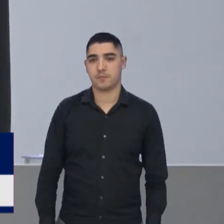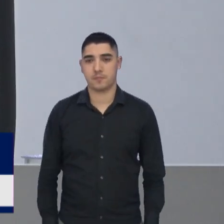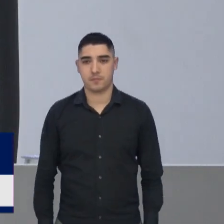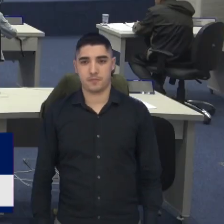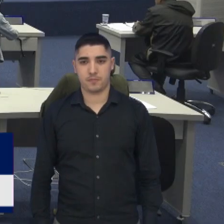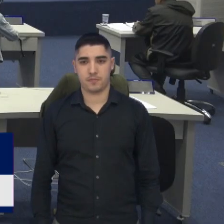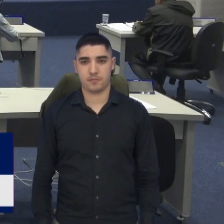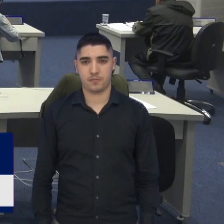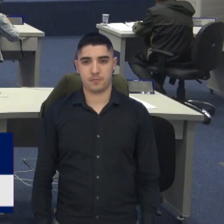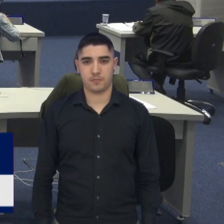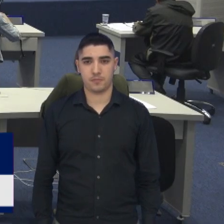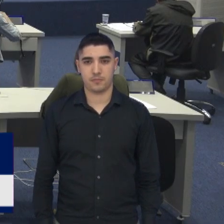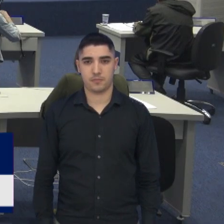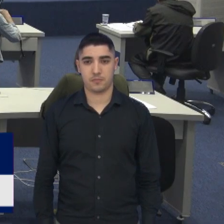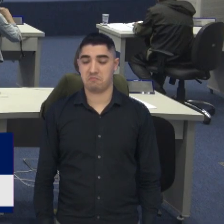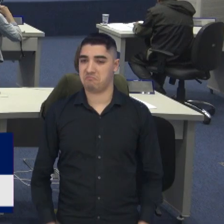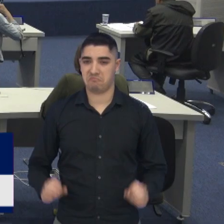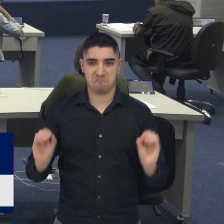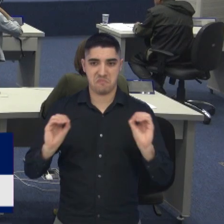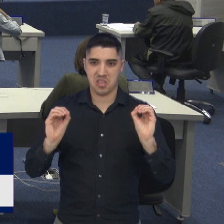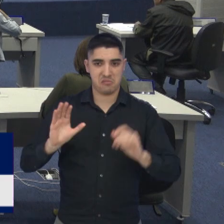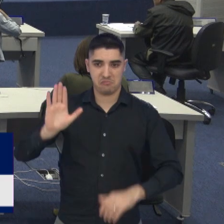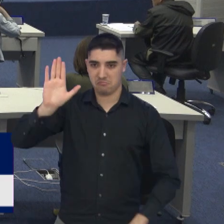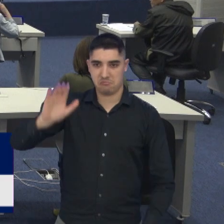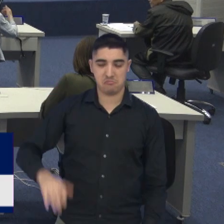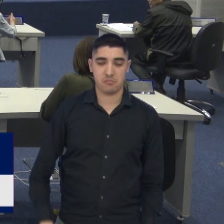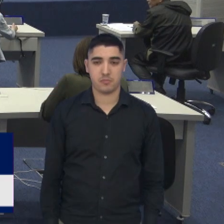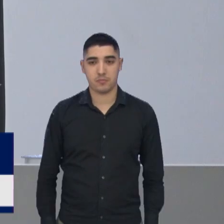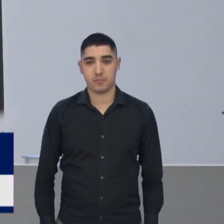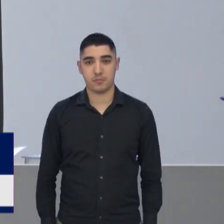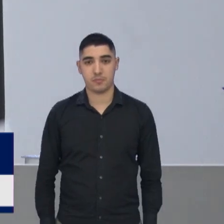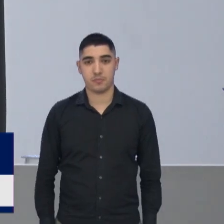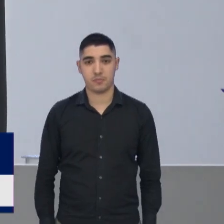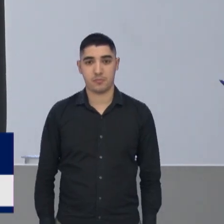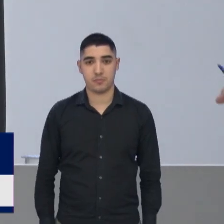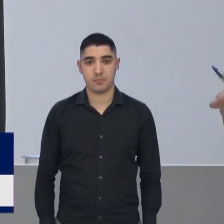manifestem. Nenhum voto contrário, senhor presidente.